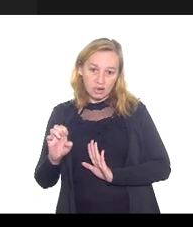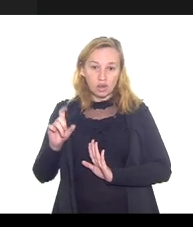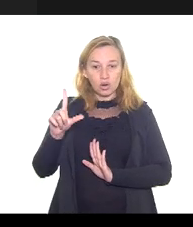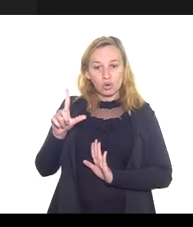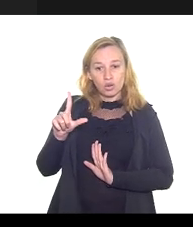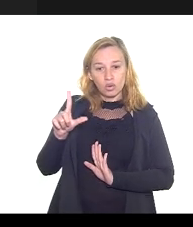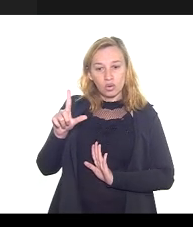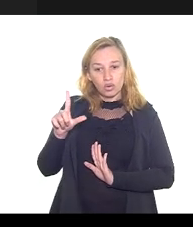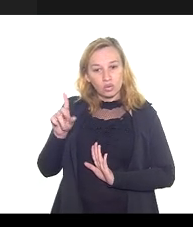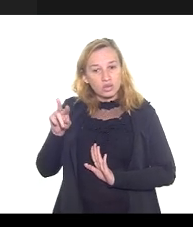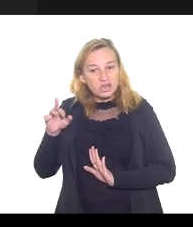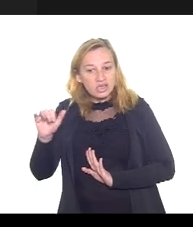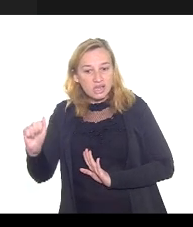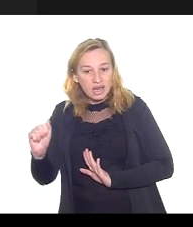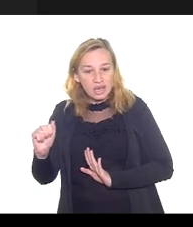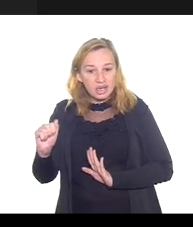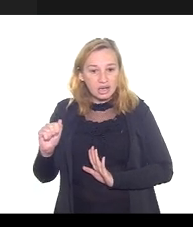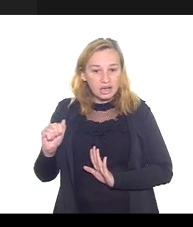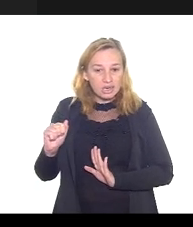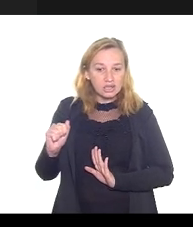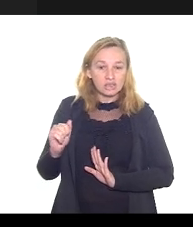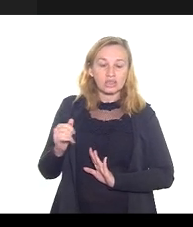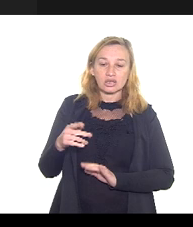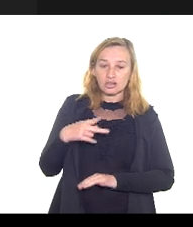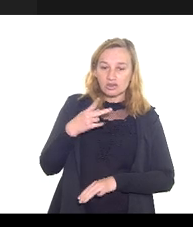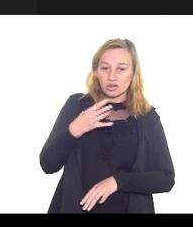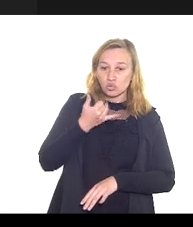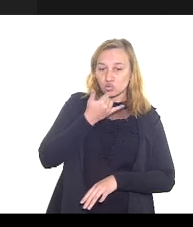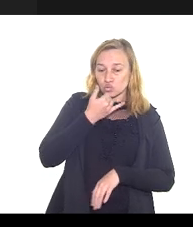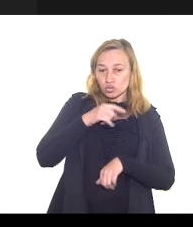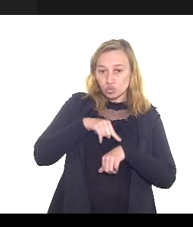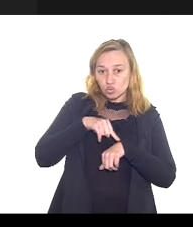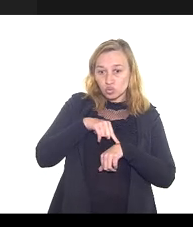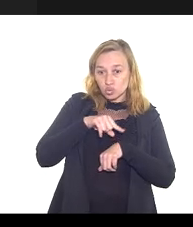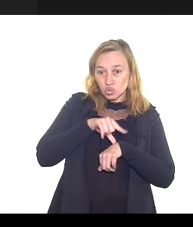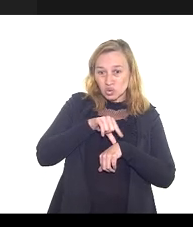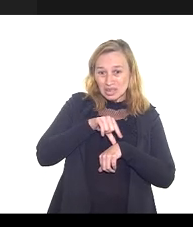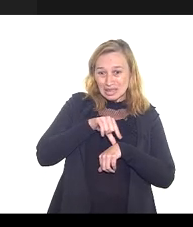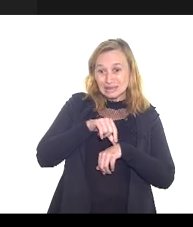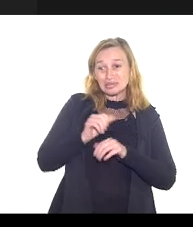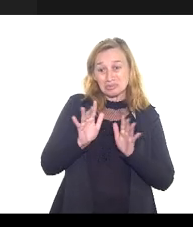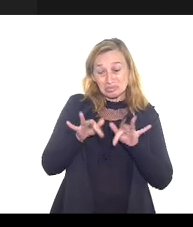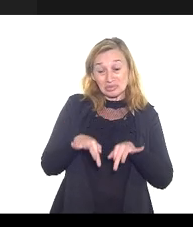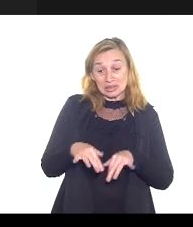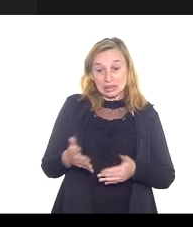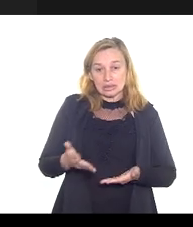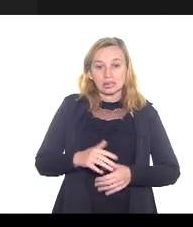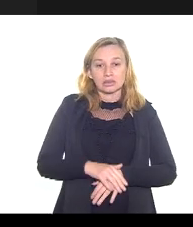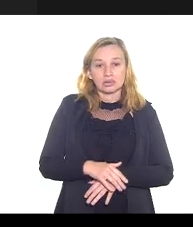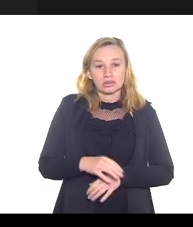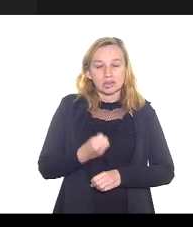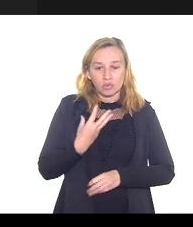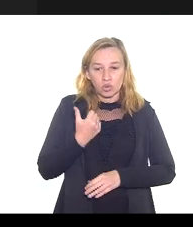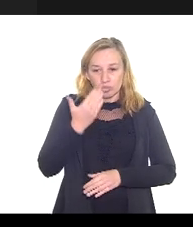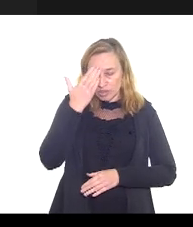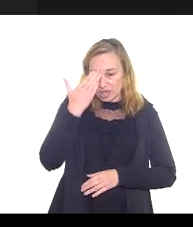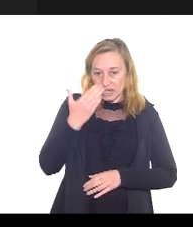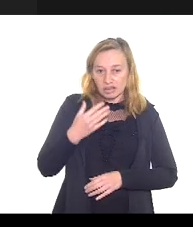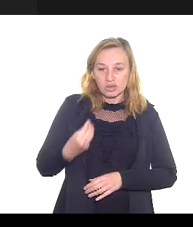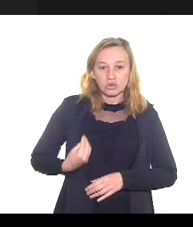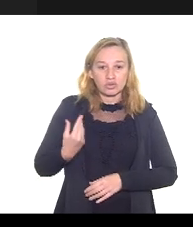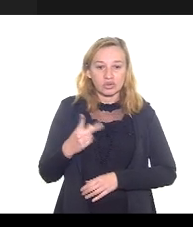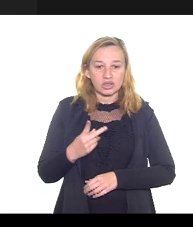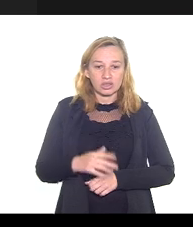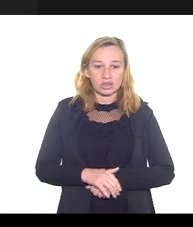Carvalho. Odisseia, peço aí brevidade, desculpas, que a gente já precisa, né, ir para os encaminhamentos, tá bom? Obrigado pela